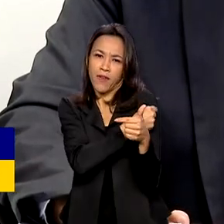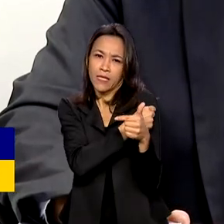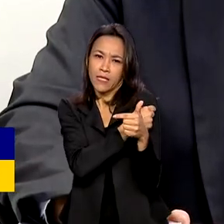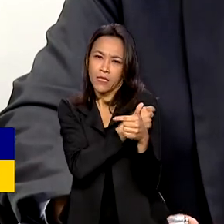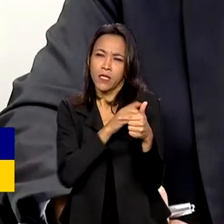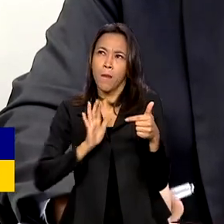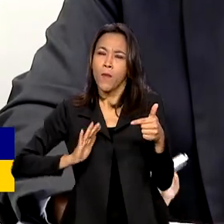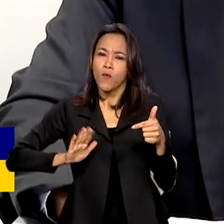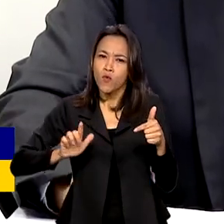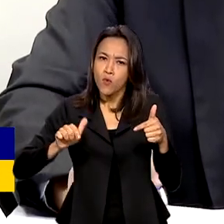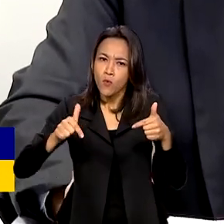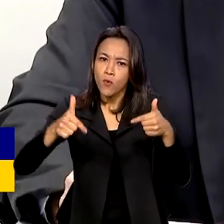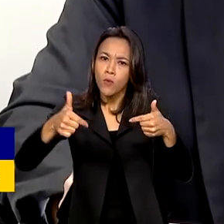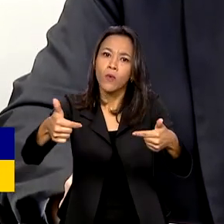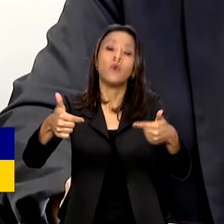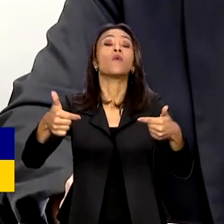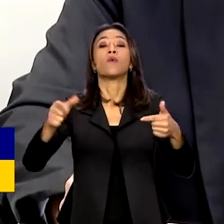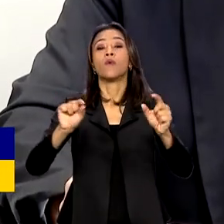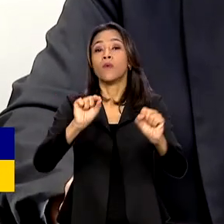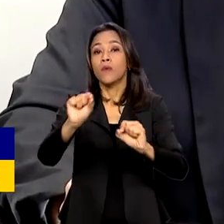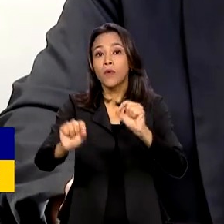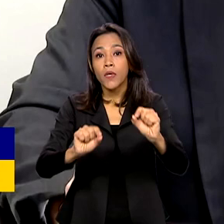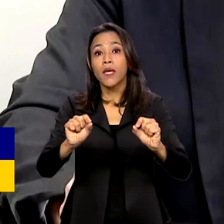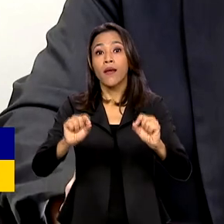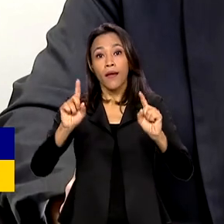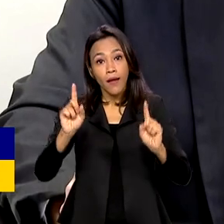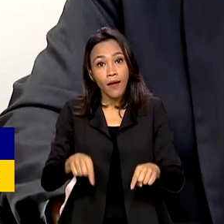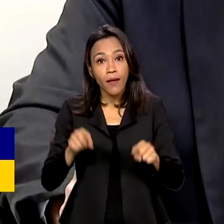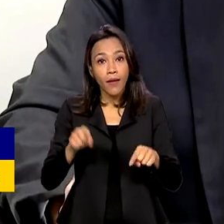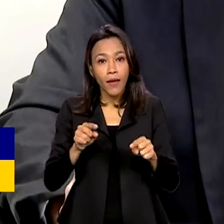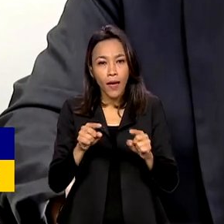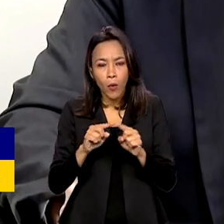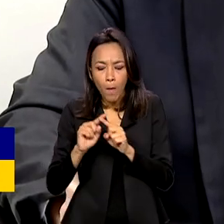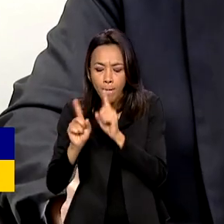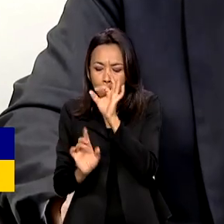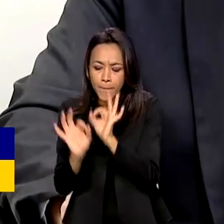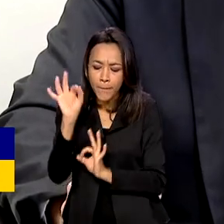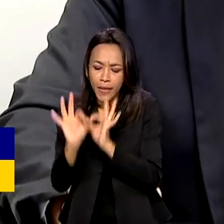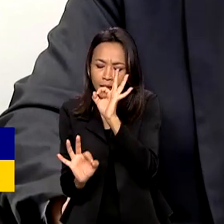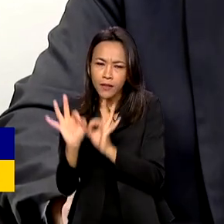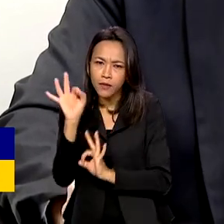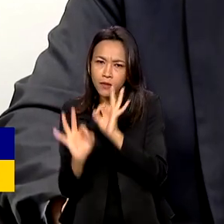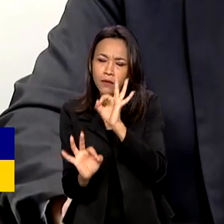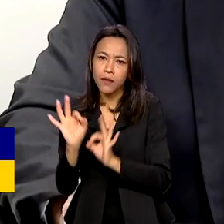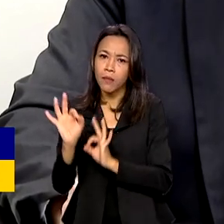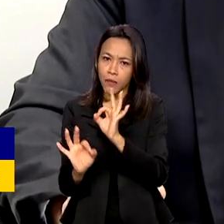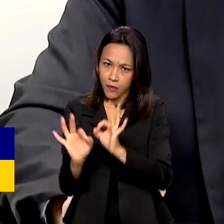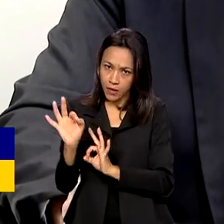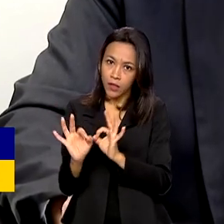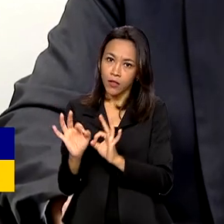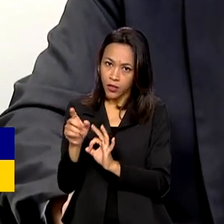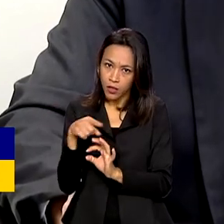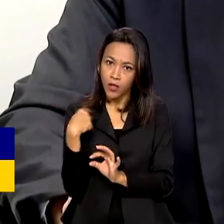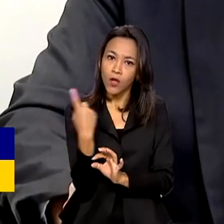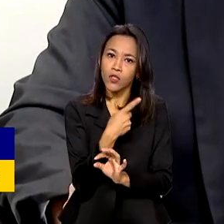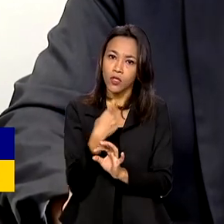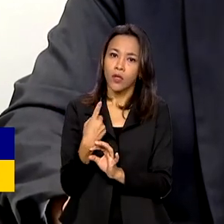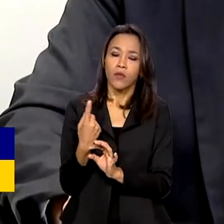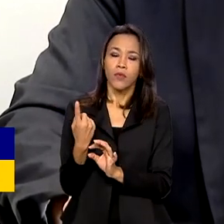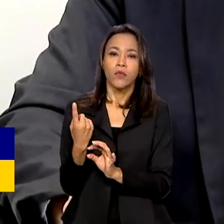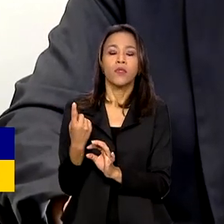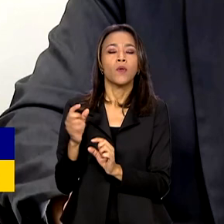ações com o que nós estamos chamando microplanejamento, que é um planejamento